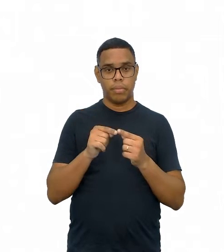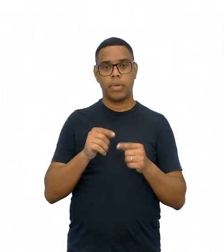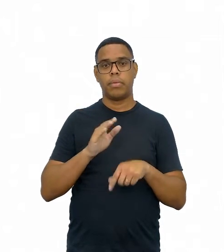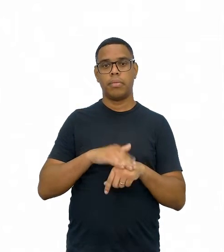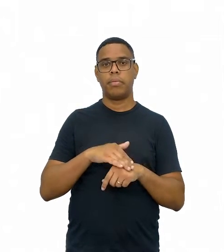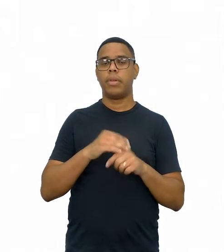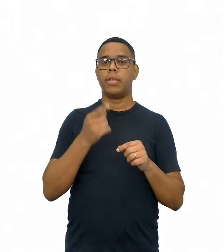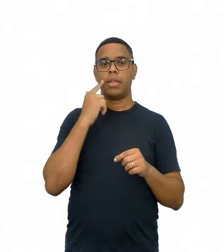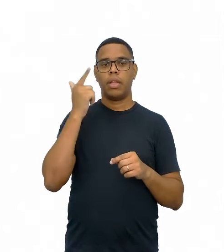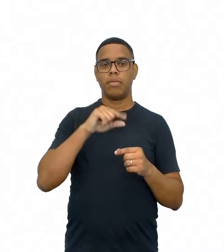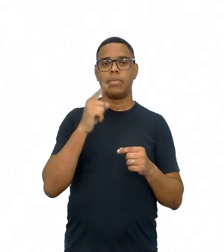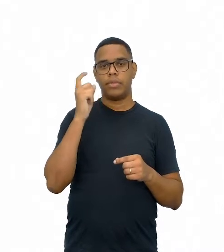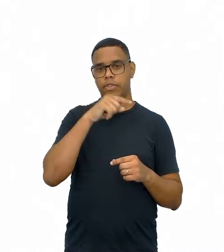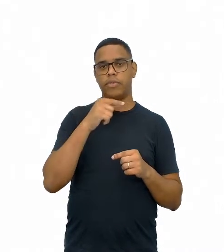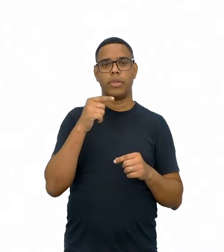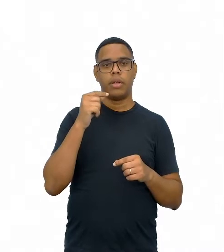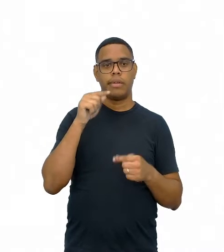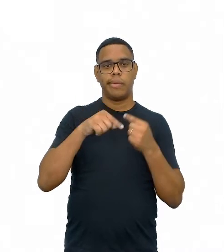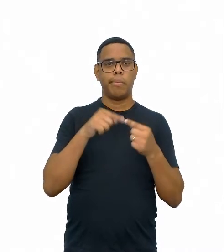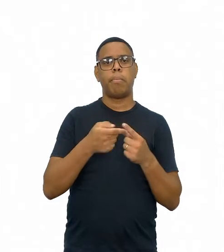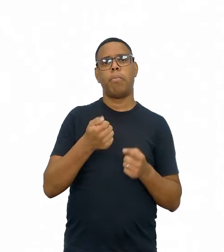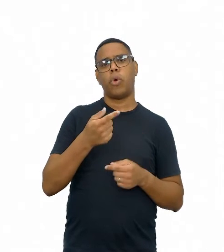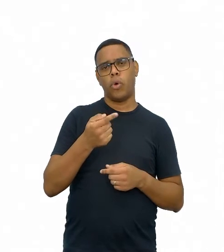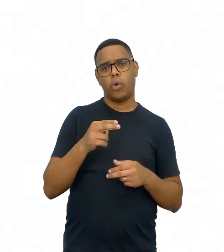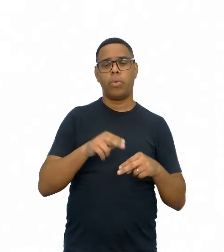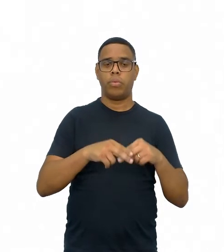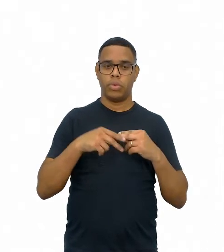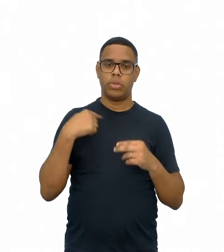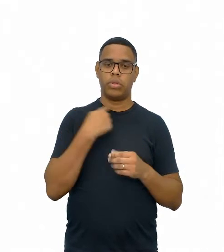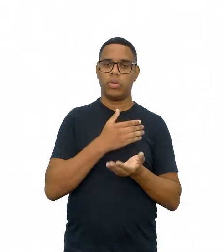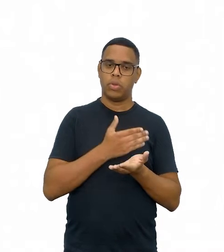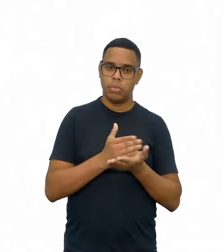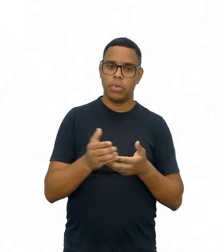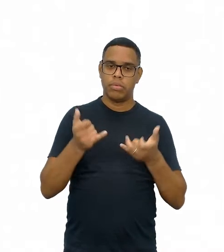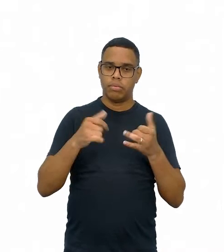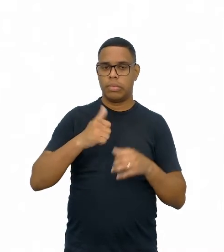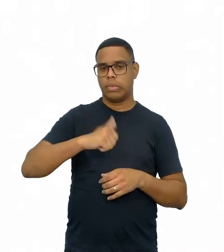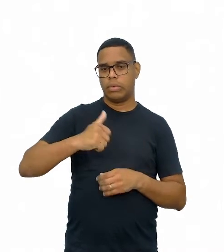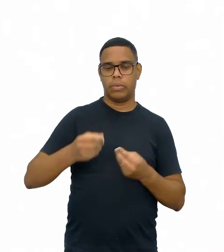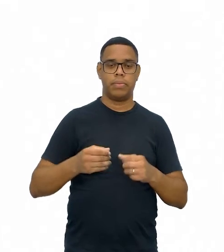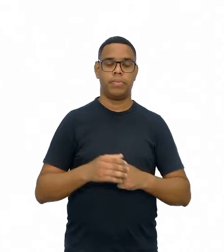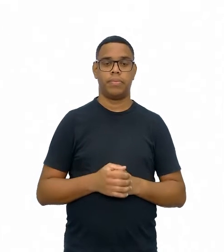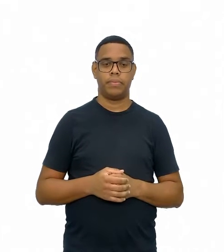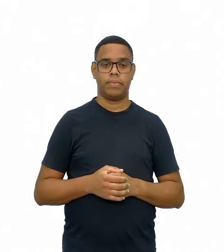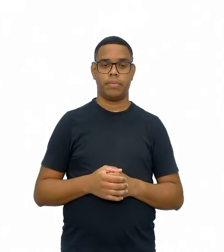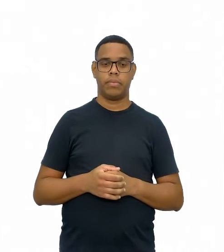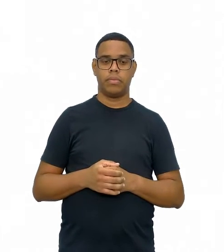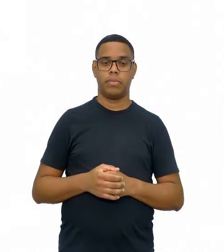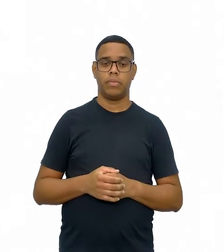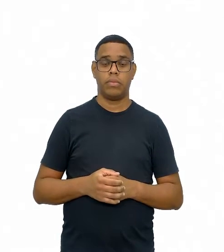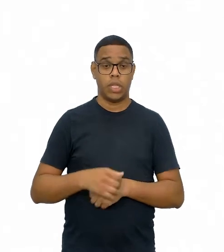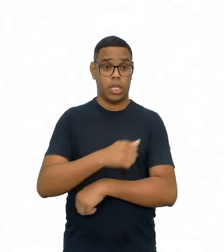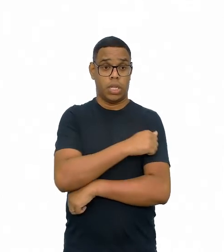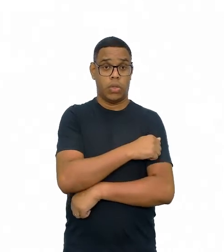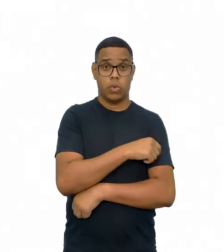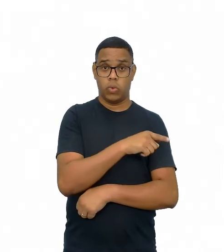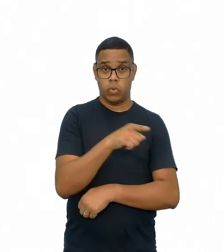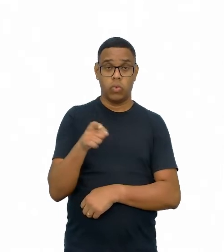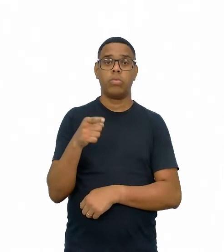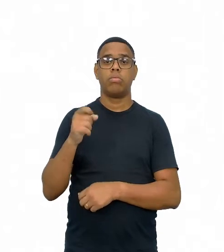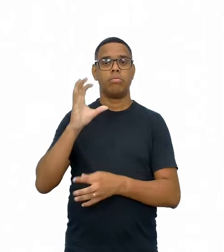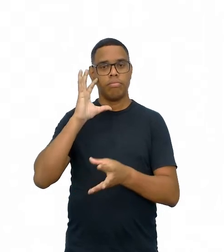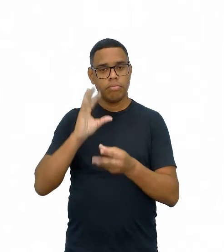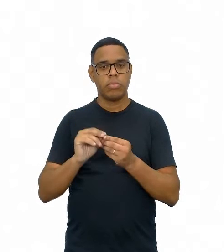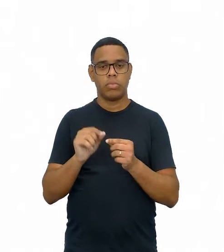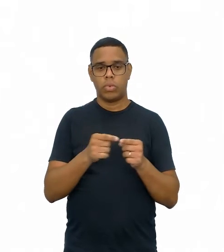mais baixo do que na anterior. E por esse motivo a gente já vai começar dando uma analisada aqui. Os nossos alunos precisam compreender